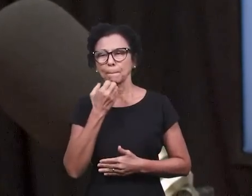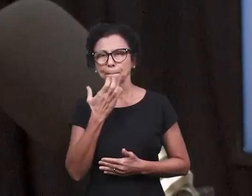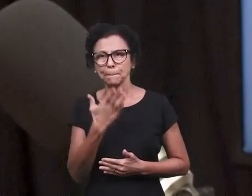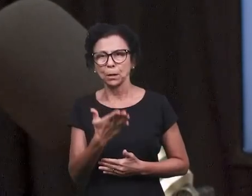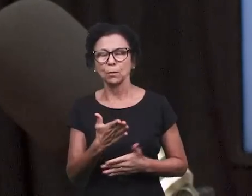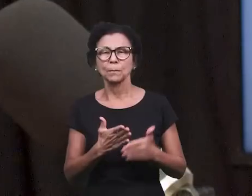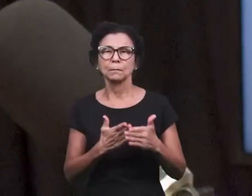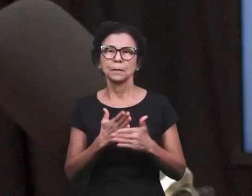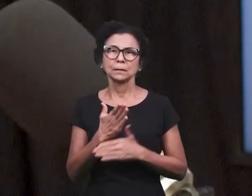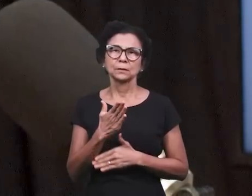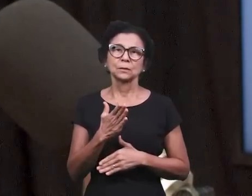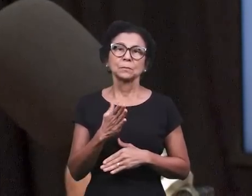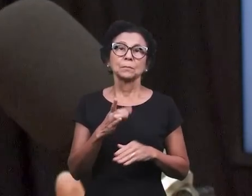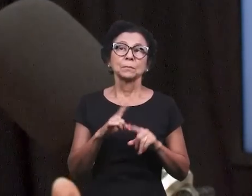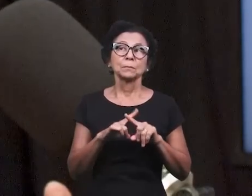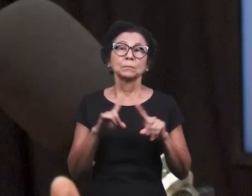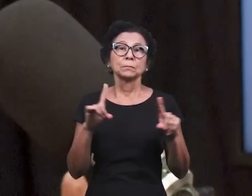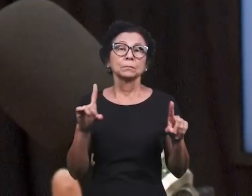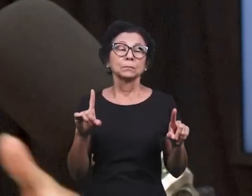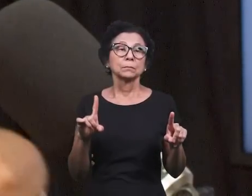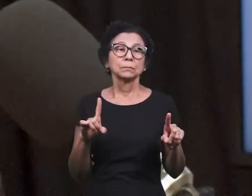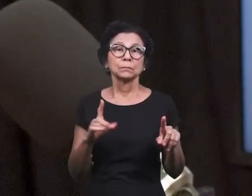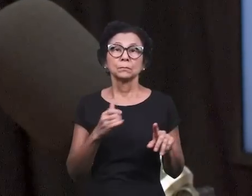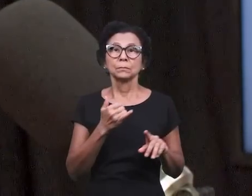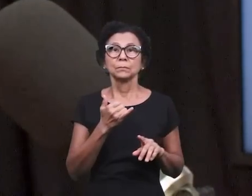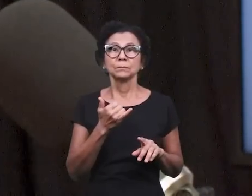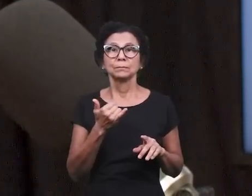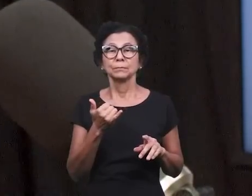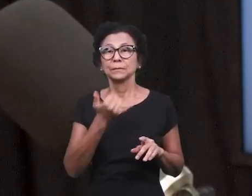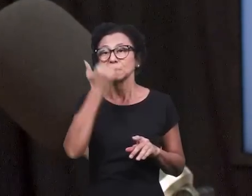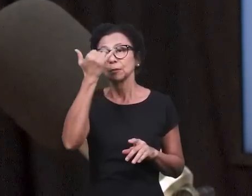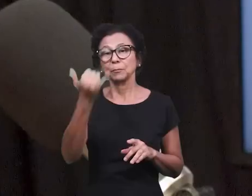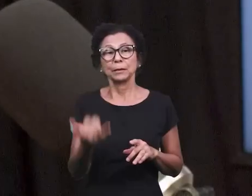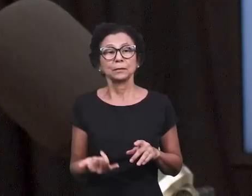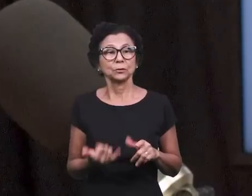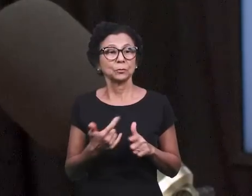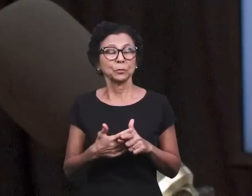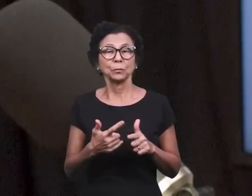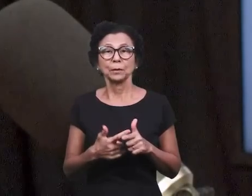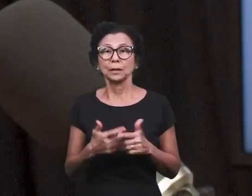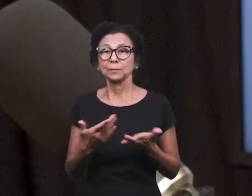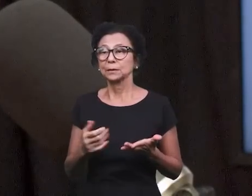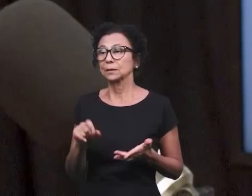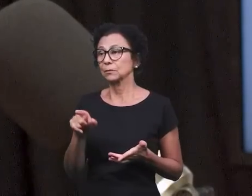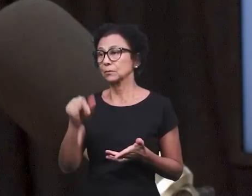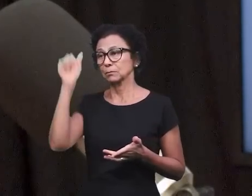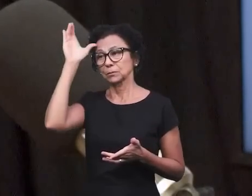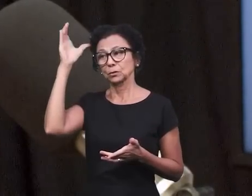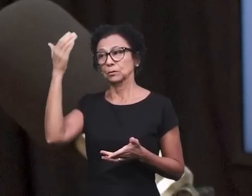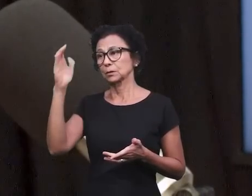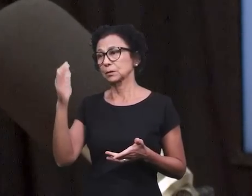desempenho, mas aí surgiram situações que você não pode resolver. Aí o Senhor entra,